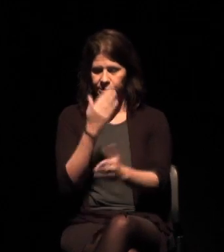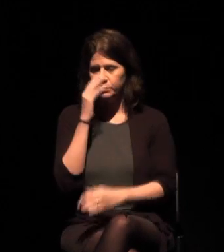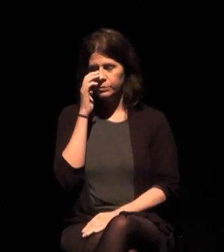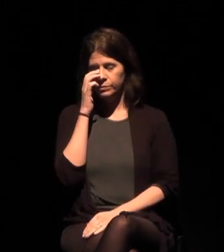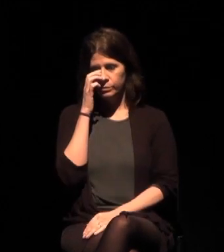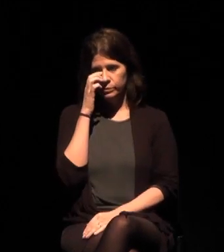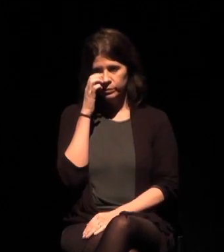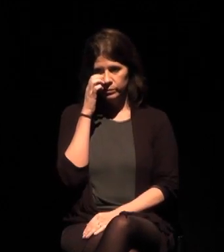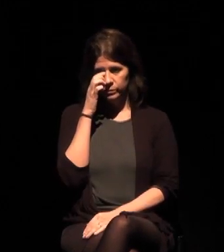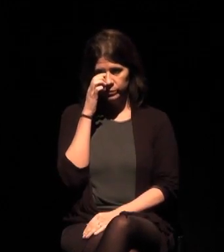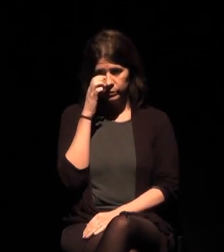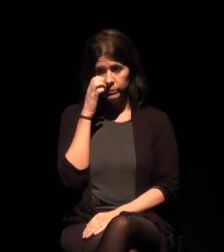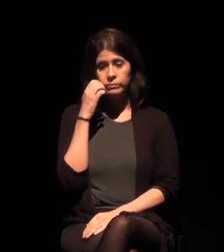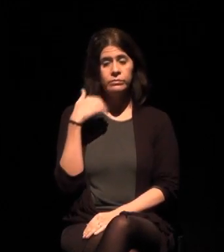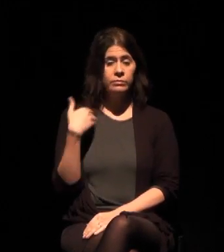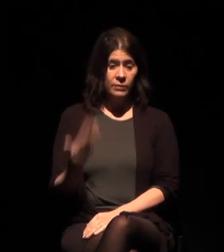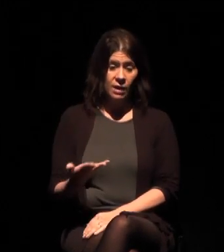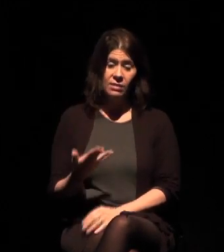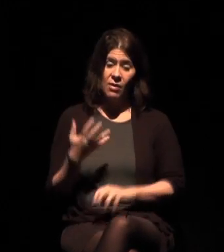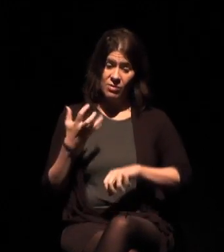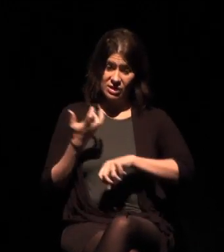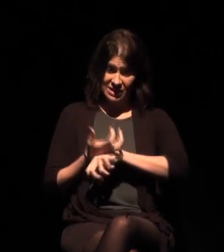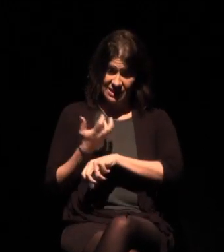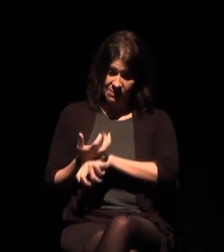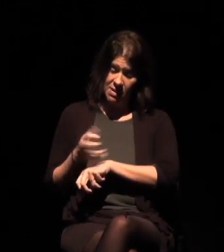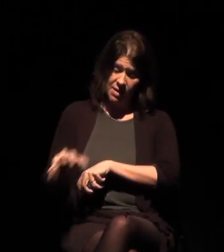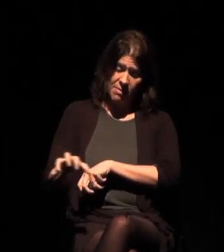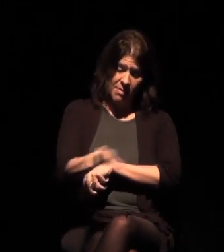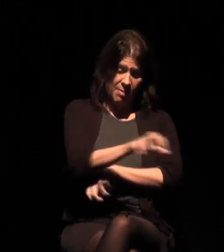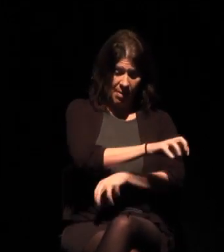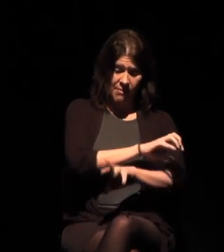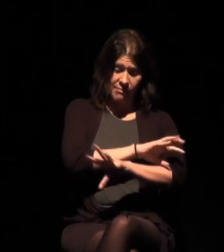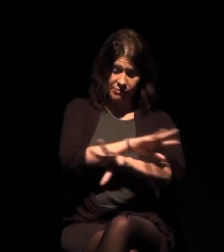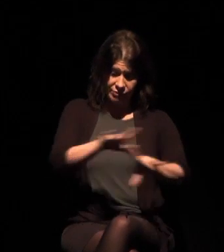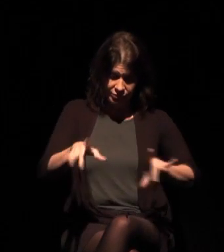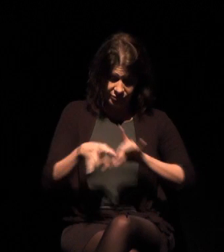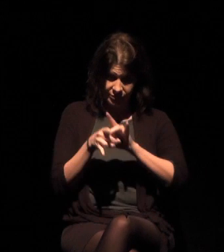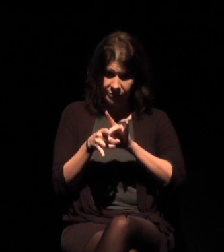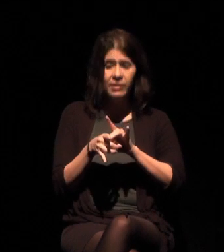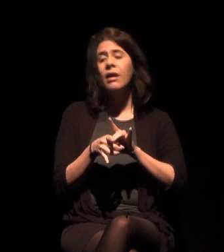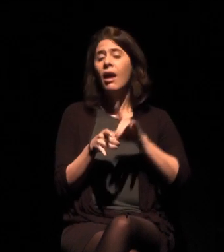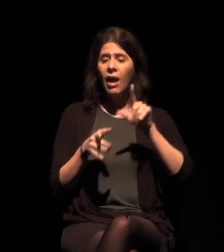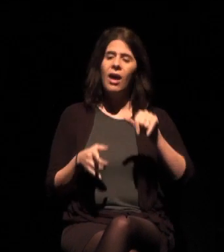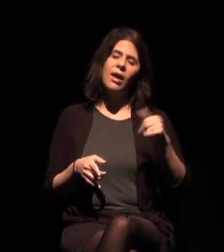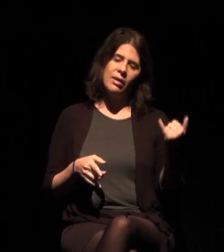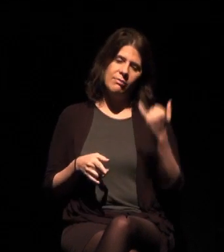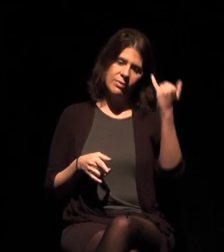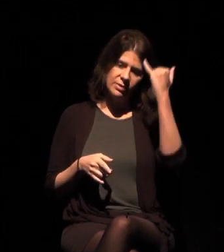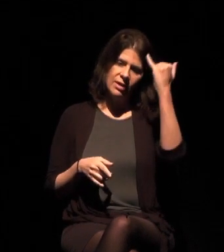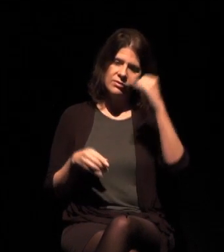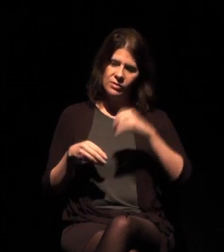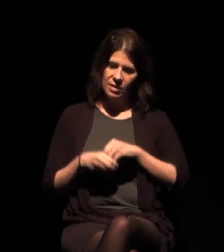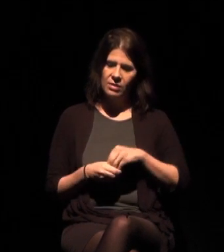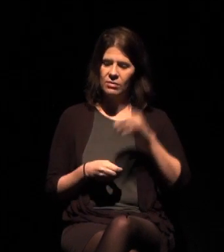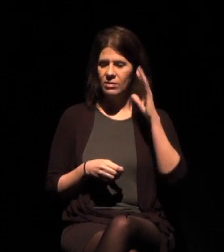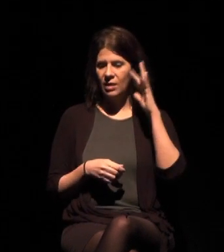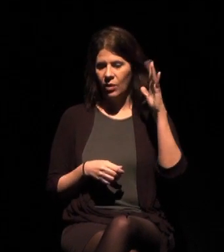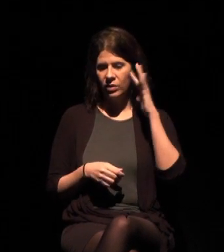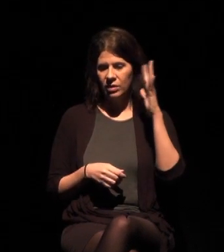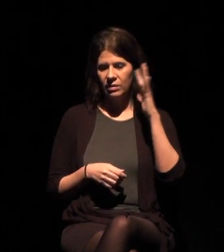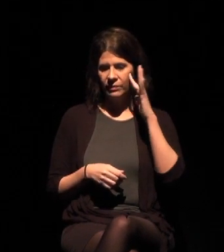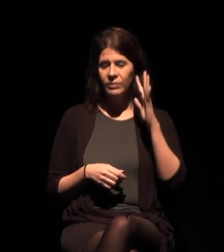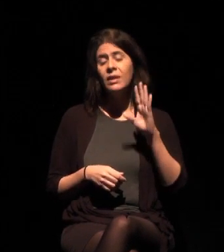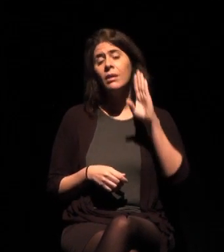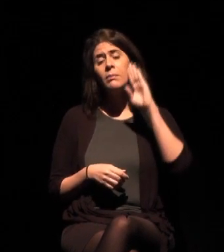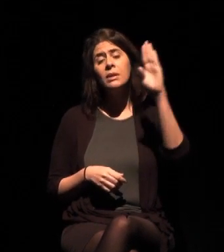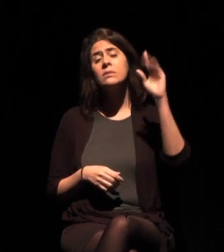l intertítulo enervado começa a ser pelo menos em teoria aquilo que vai